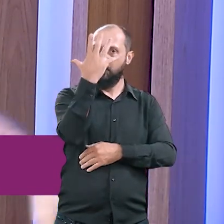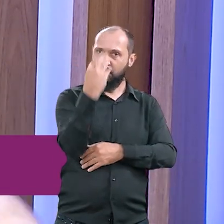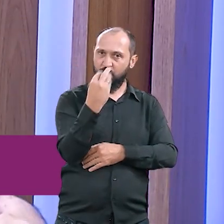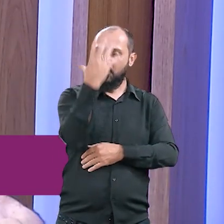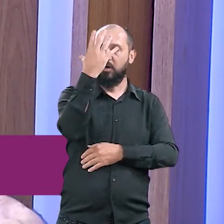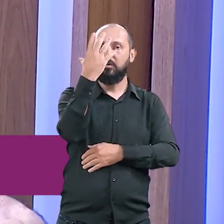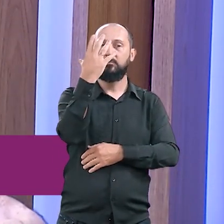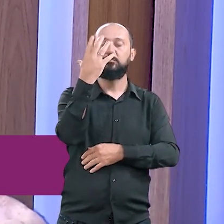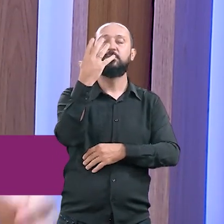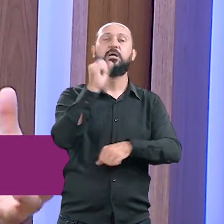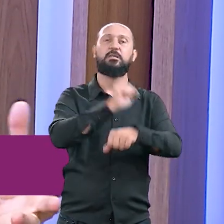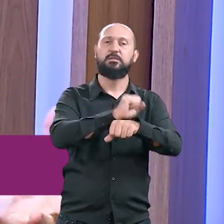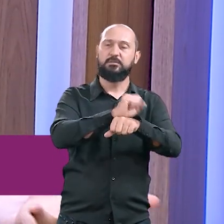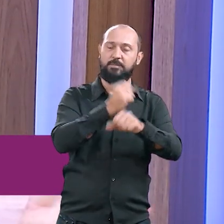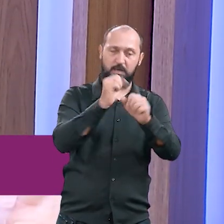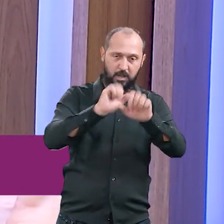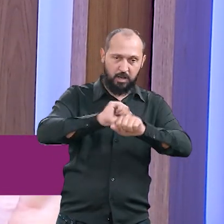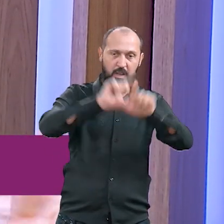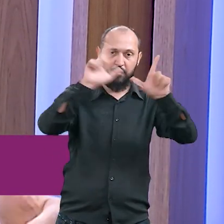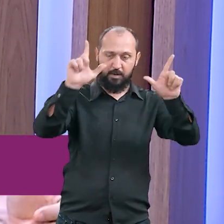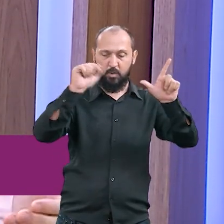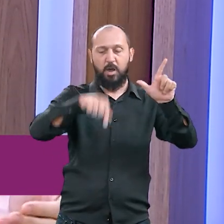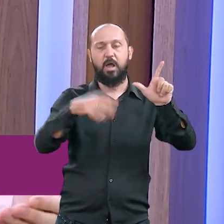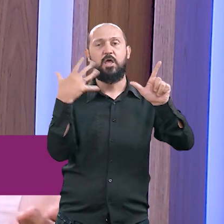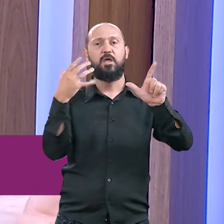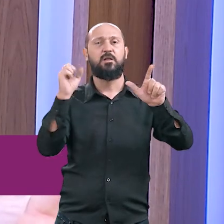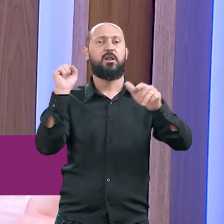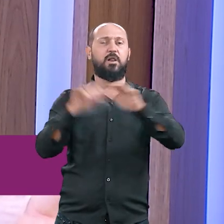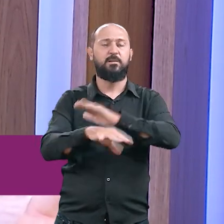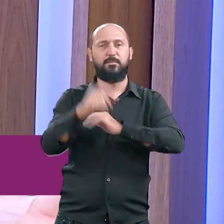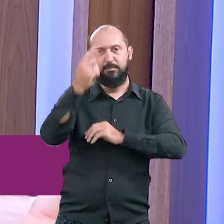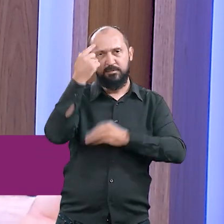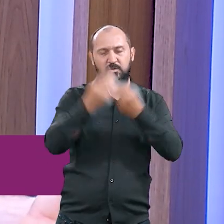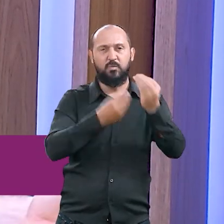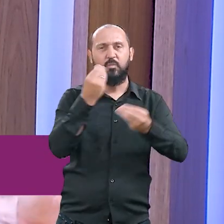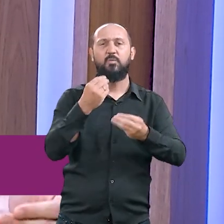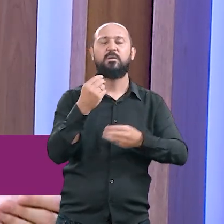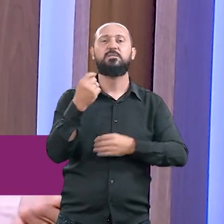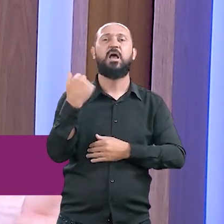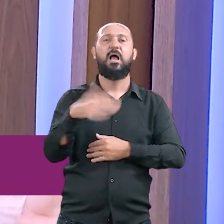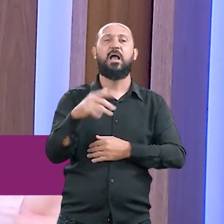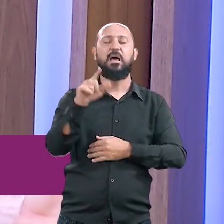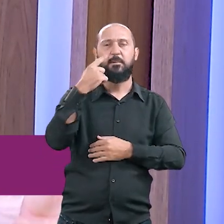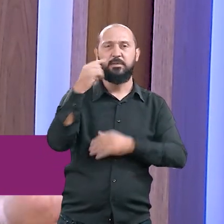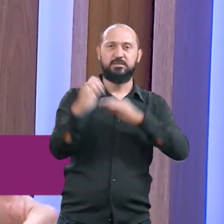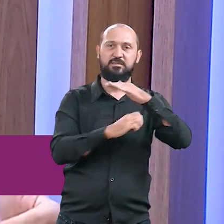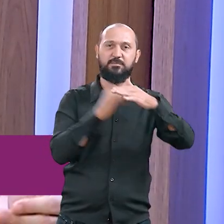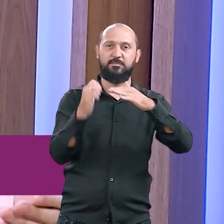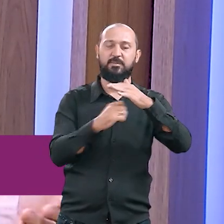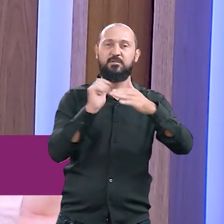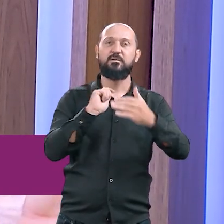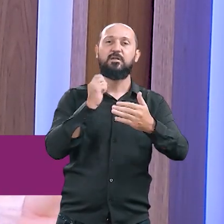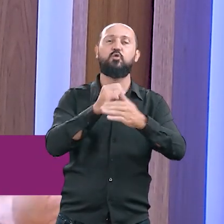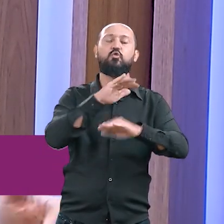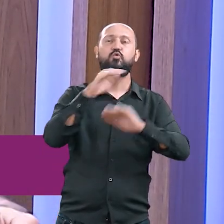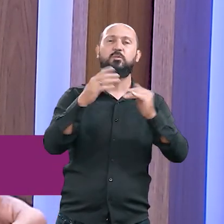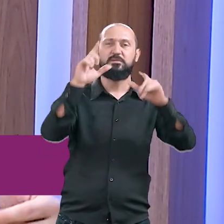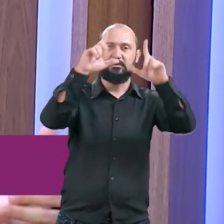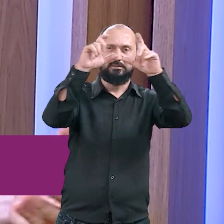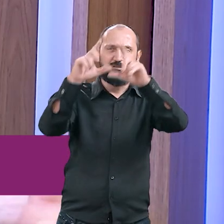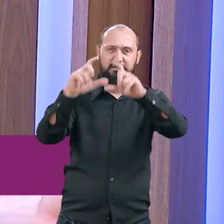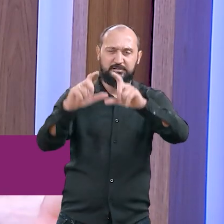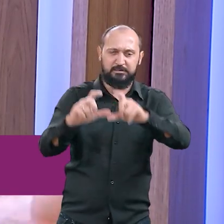o que aconteceu 31 dias atrás, ela já esqueceu. Agora, como essas empresas sabem que a questão de privacidade é uma